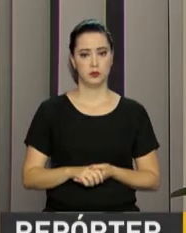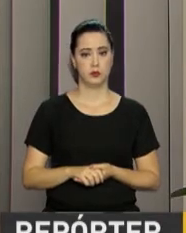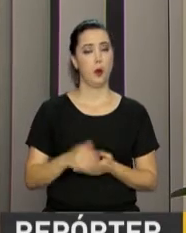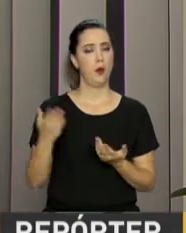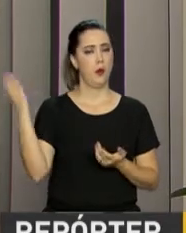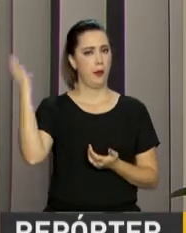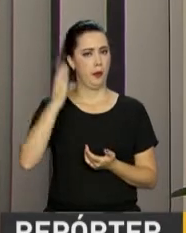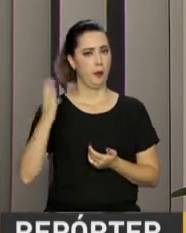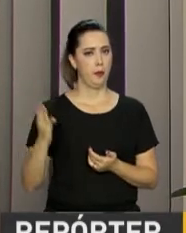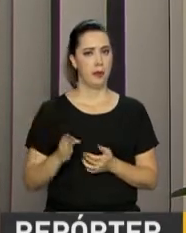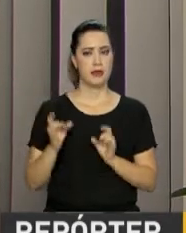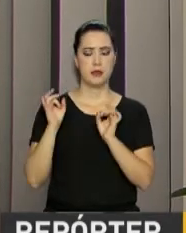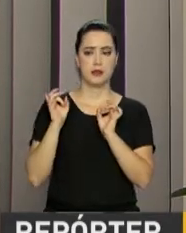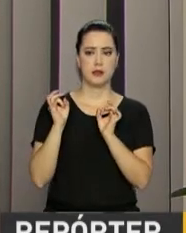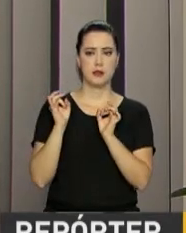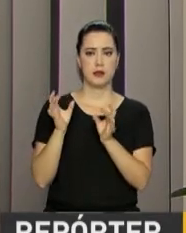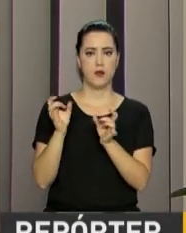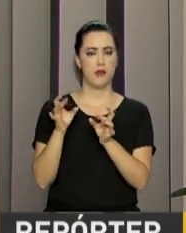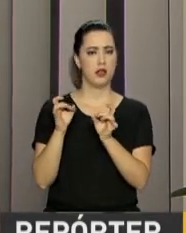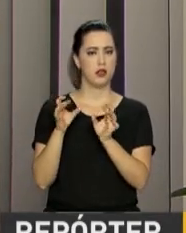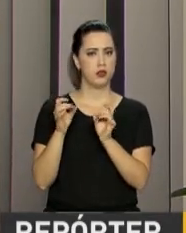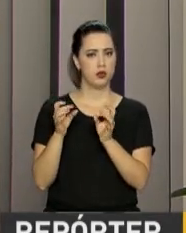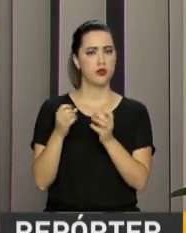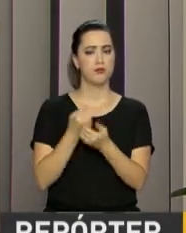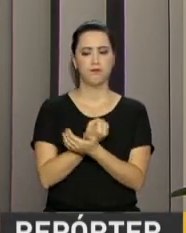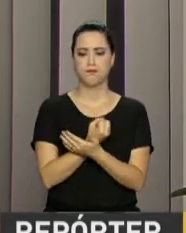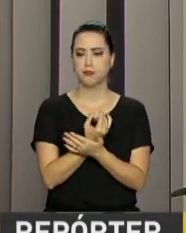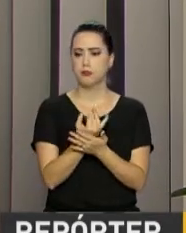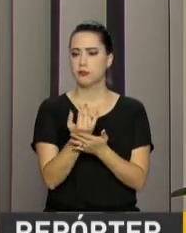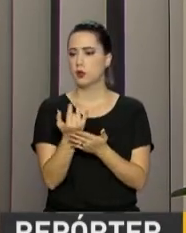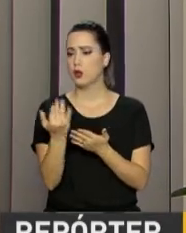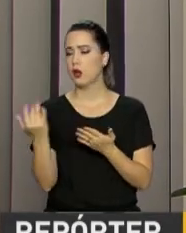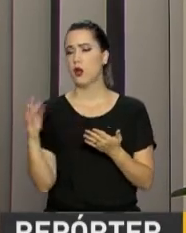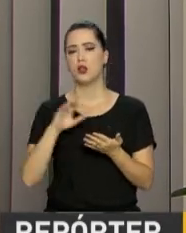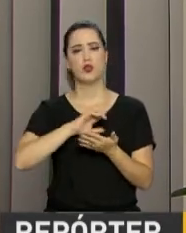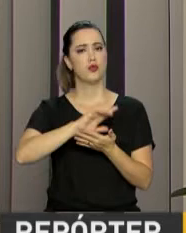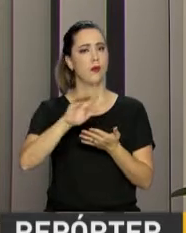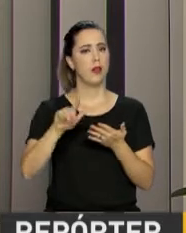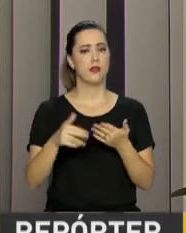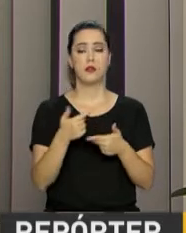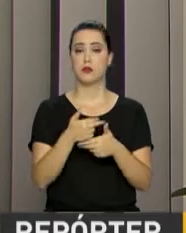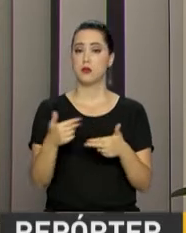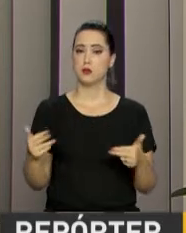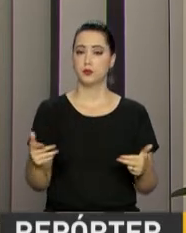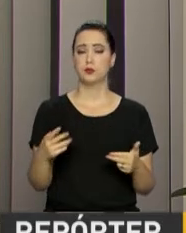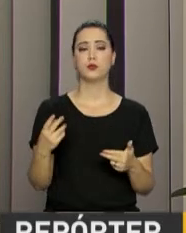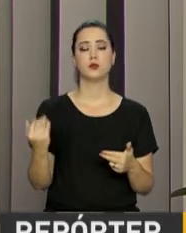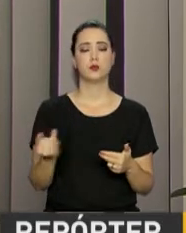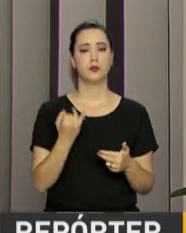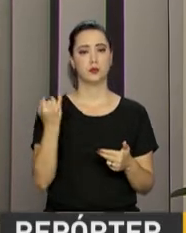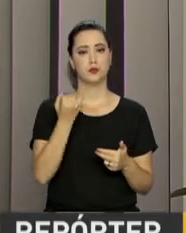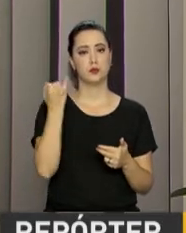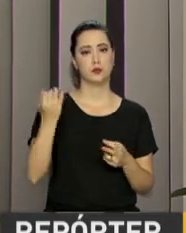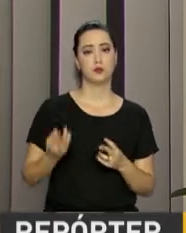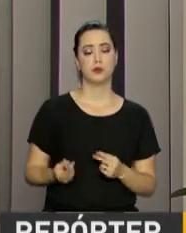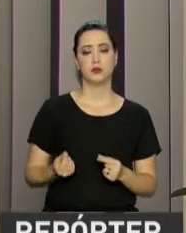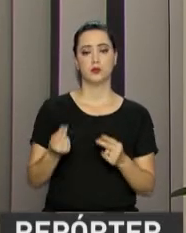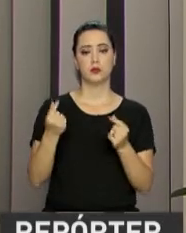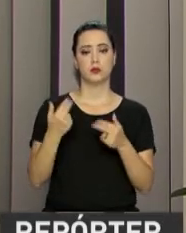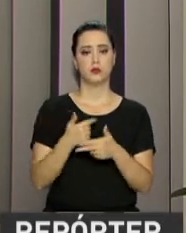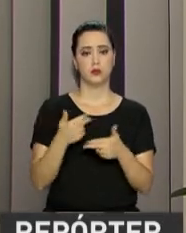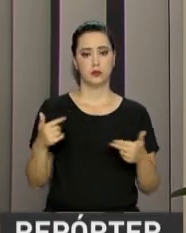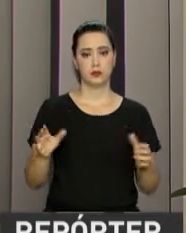é bastante diversificada envolvendo desde produtos é com elevado grau de agregação de valor como